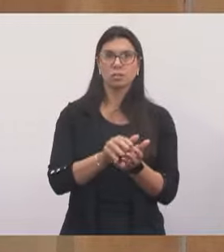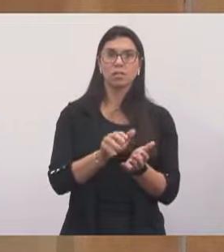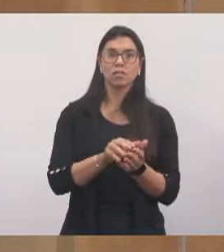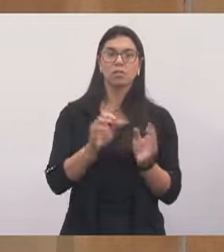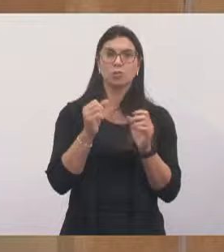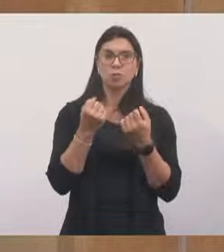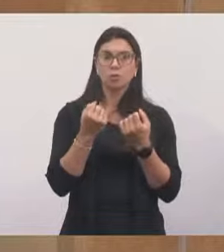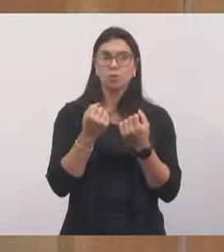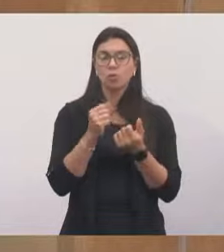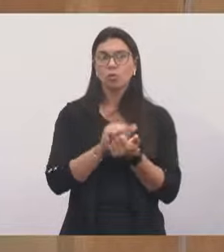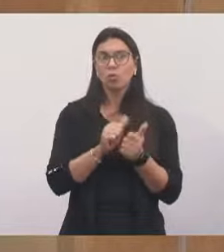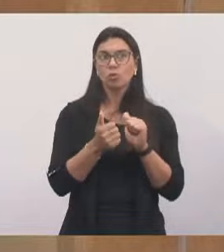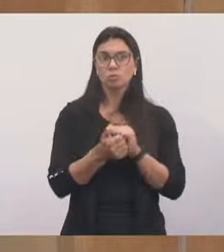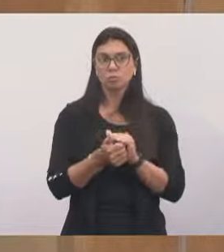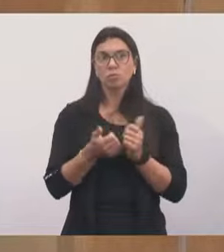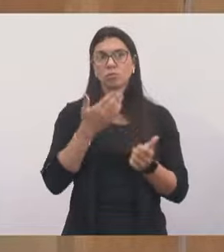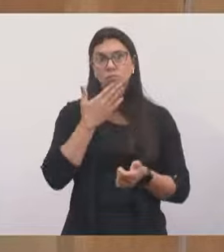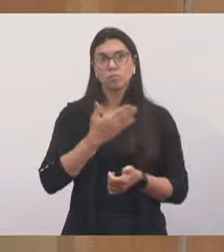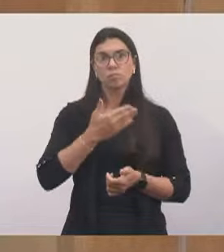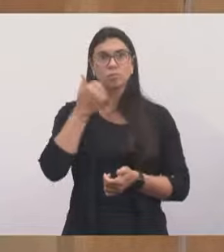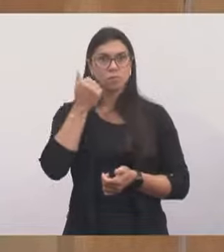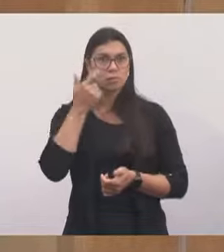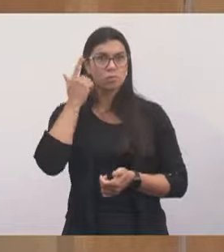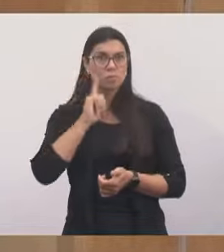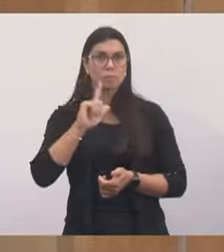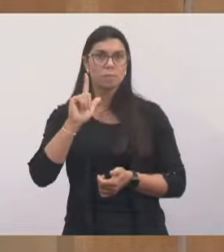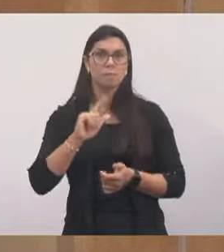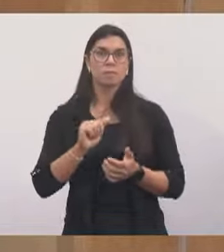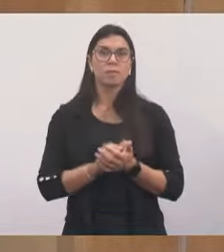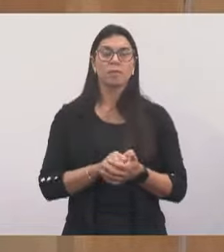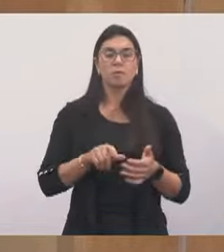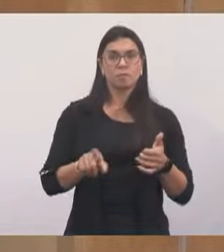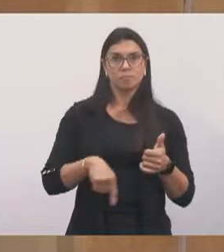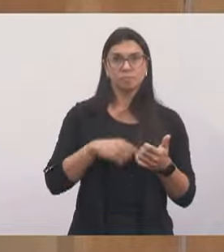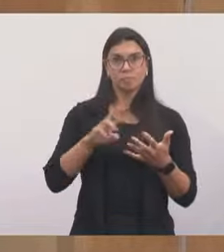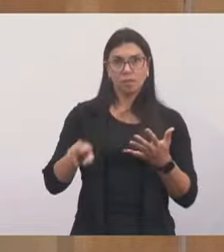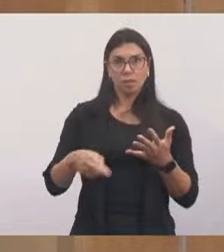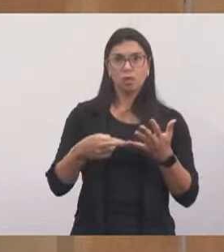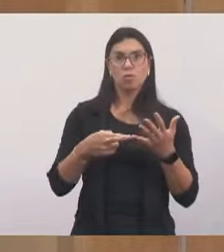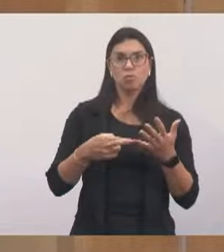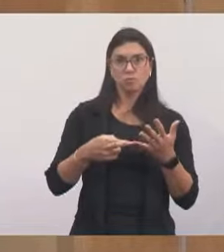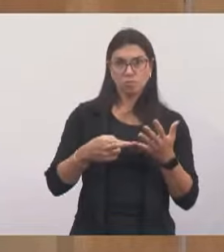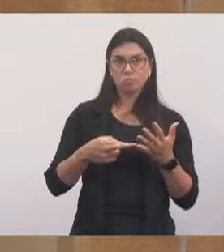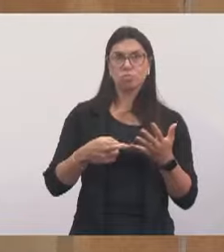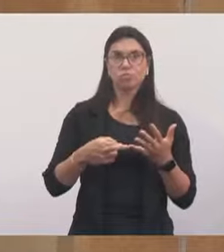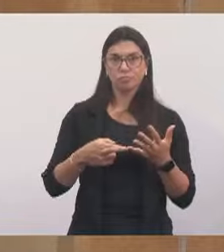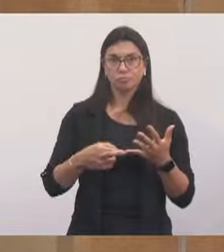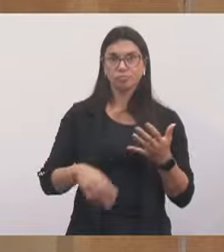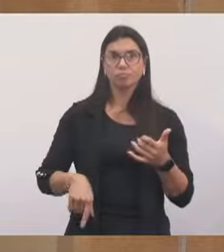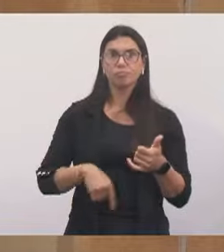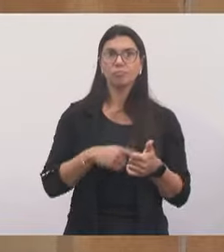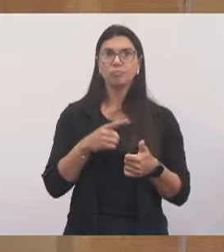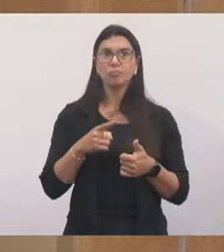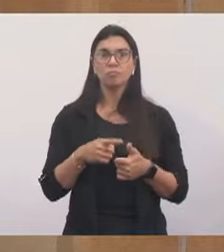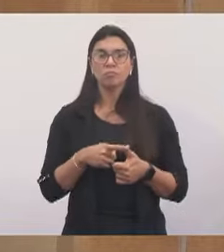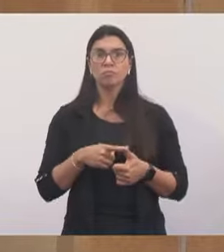Paulo ou também no Brasil. Fontes através de recursos públicos, nessas três esferas,